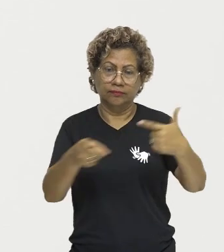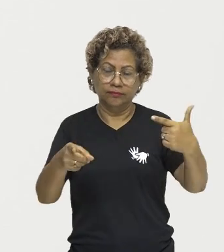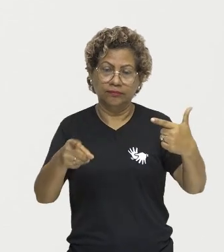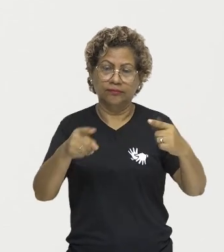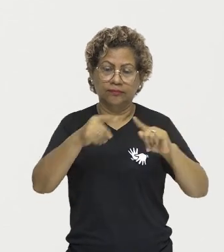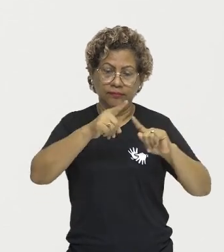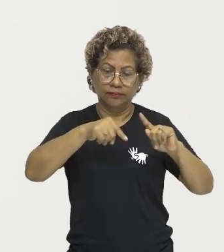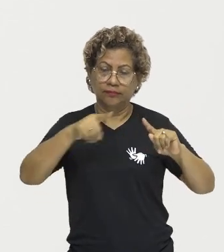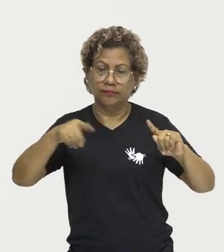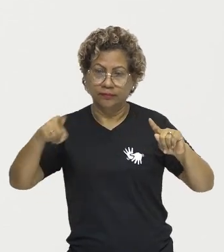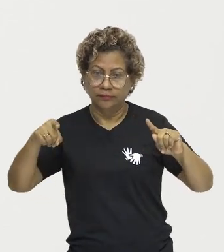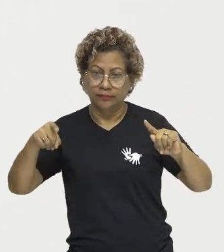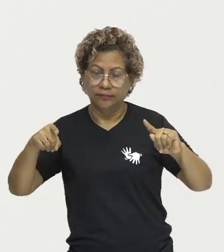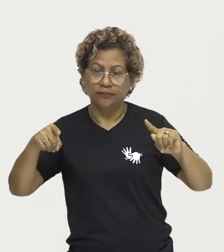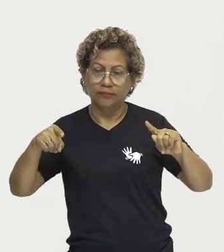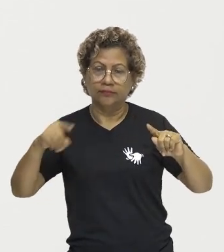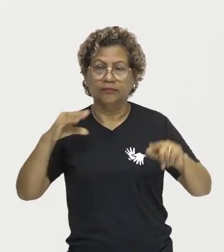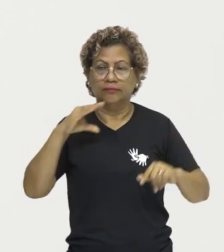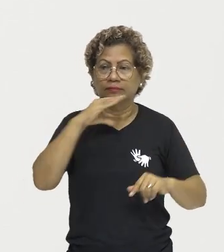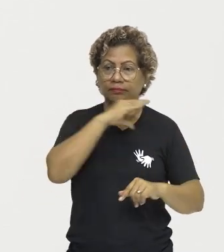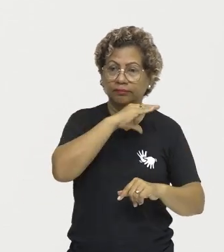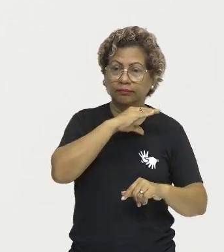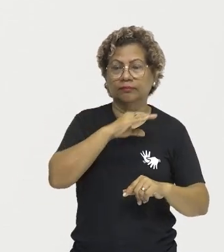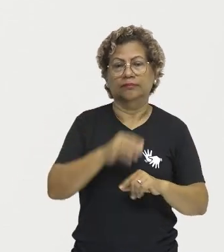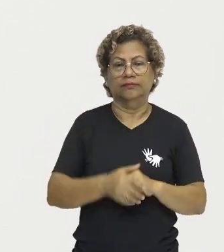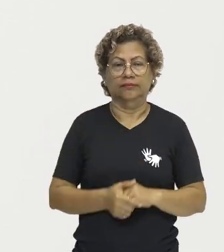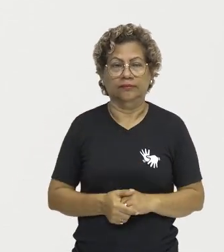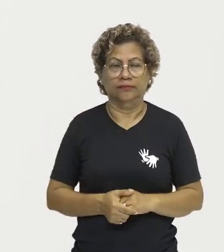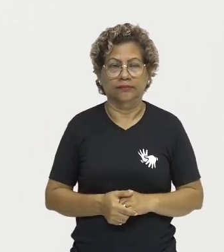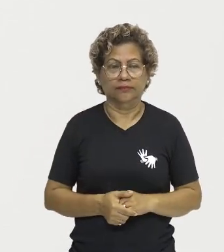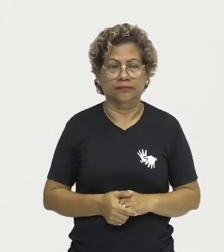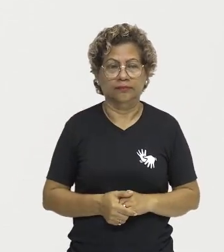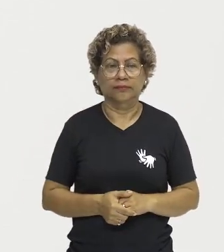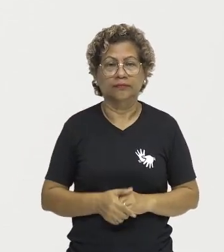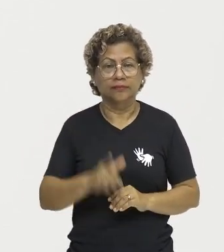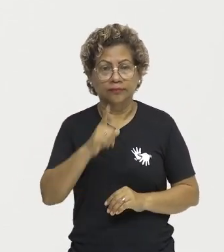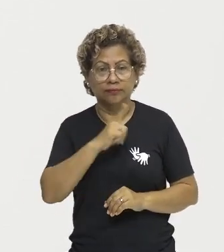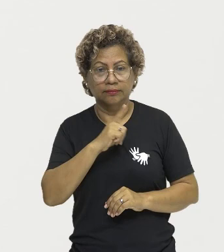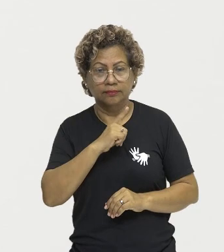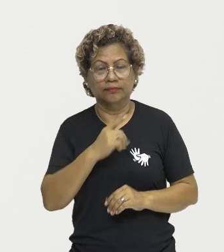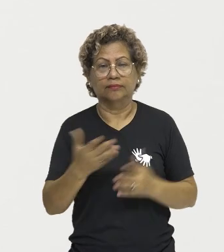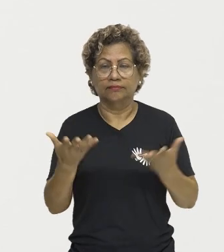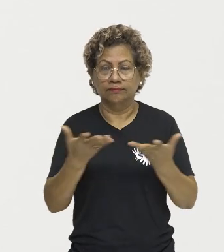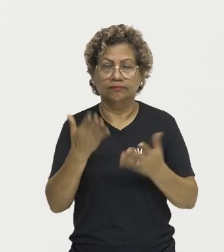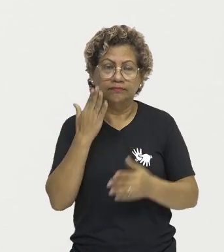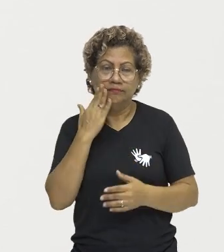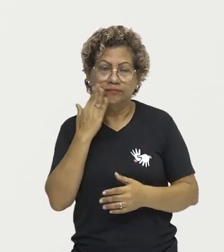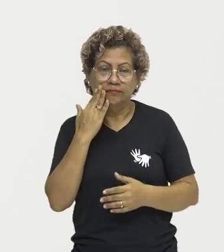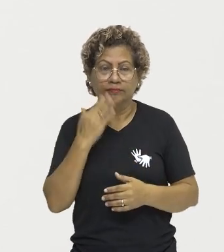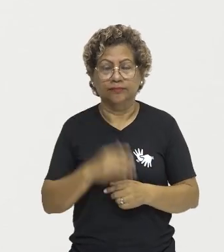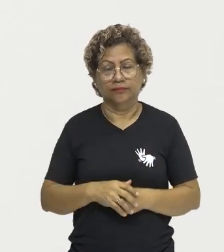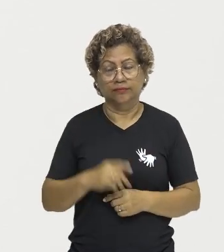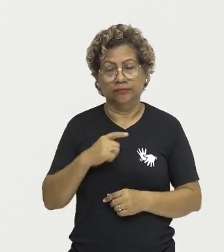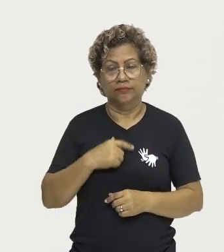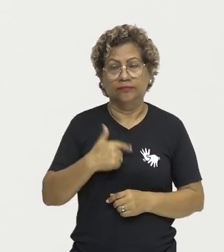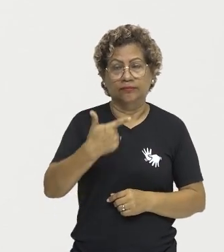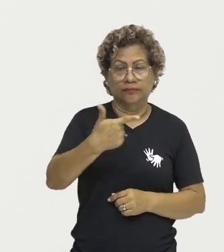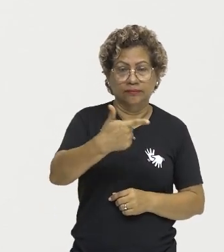temperatura. 230 foi o que nós achamos, 25 menos 20 dá 5.